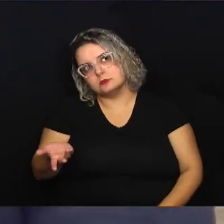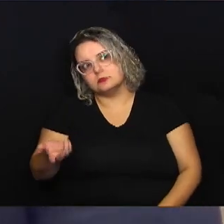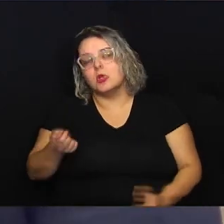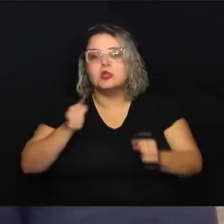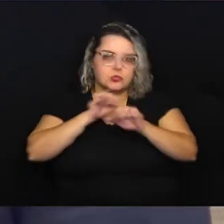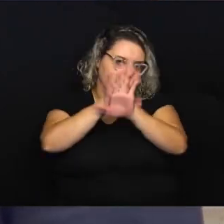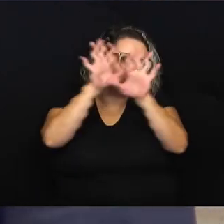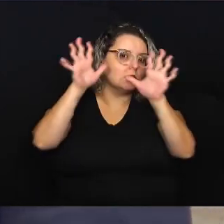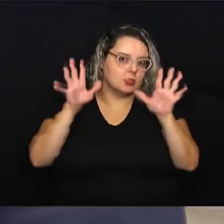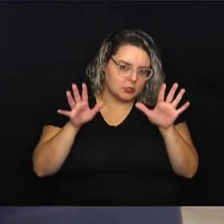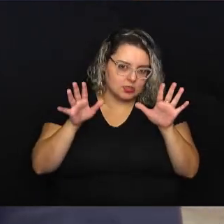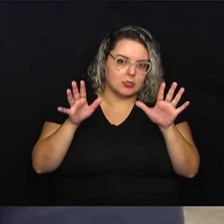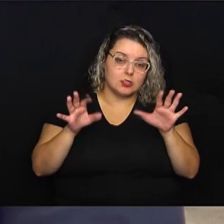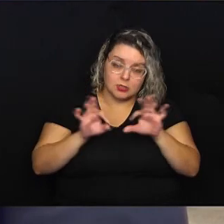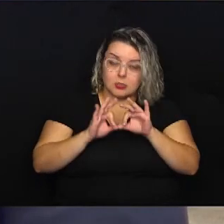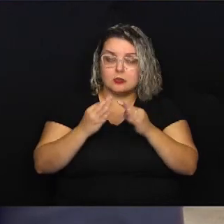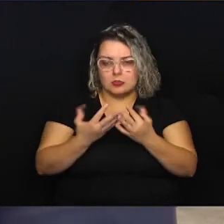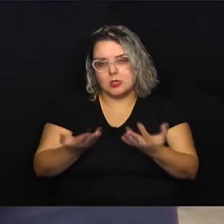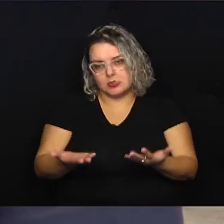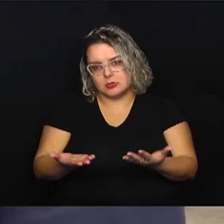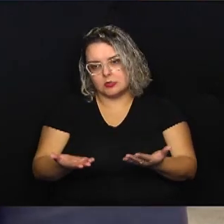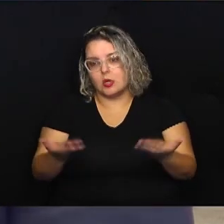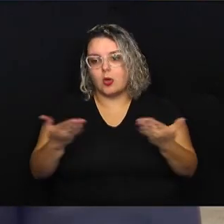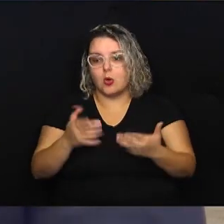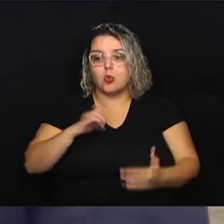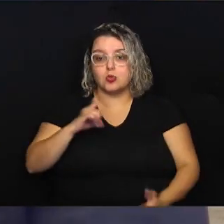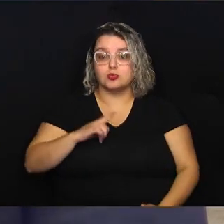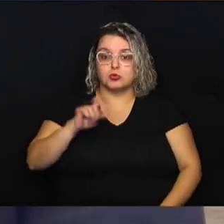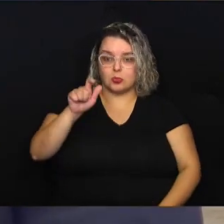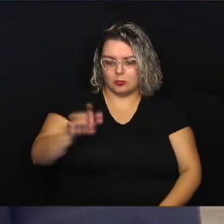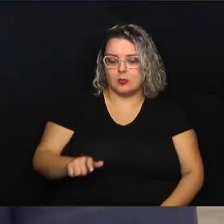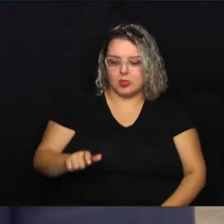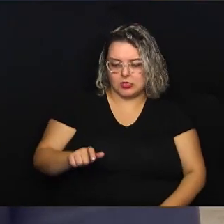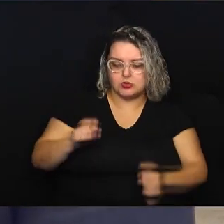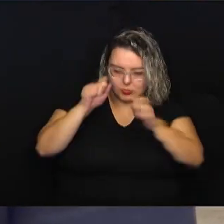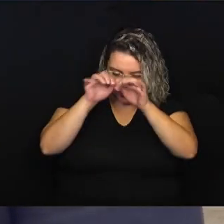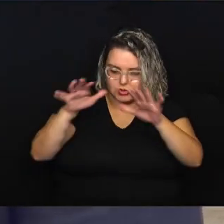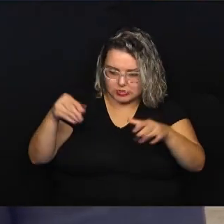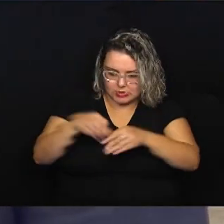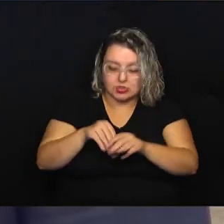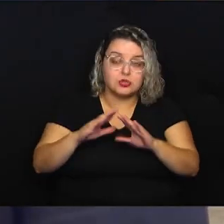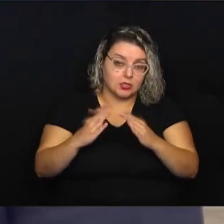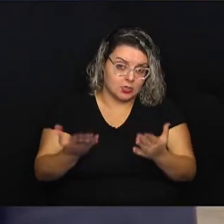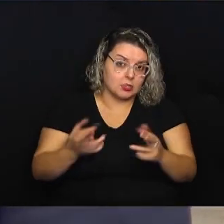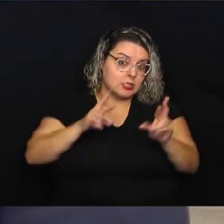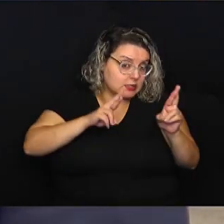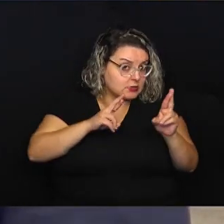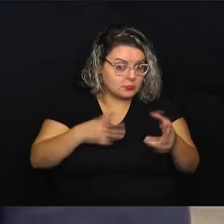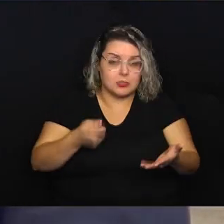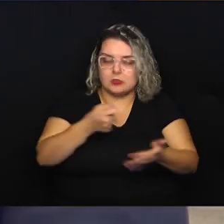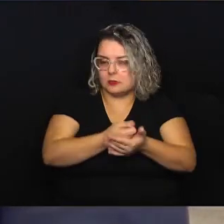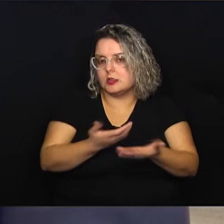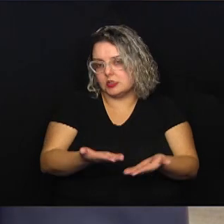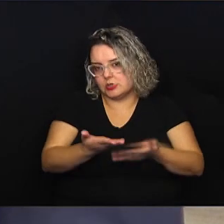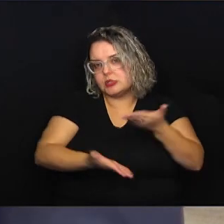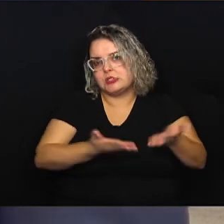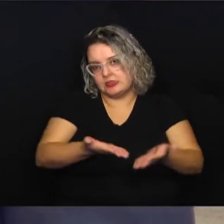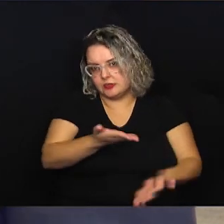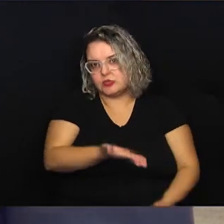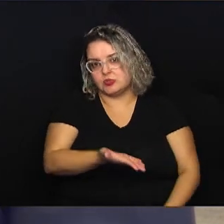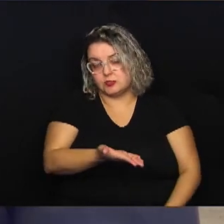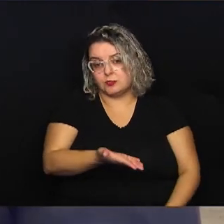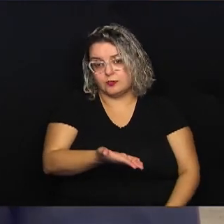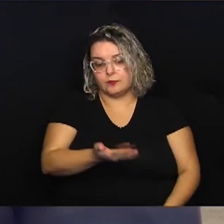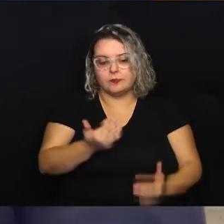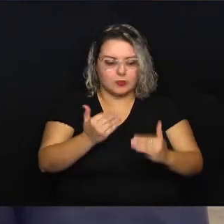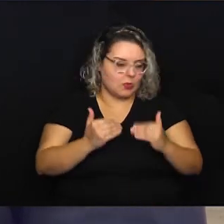clareza para as famílias que hoje têm um autista em casa e estão esperando pela concretização desse serviço. E, acima